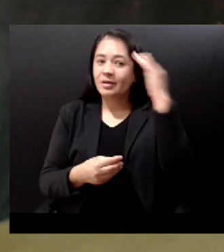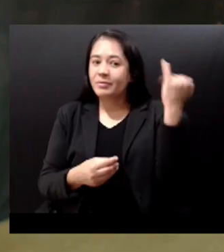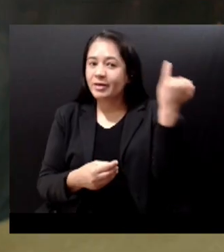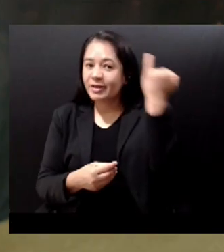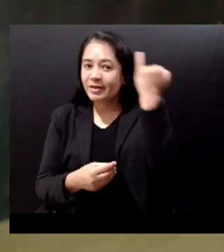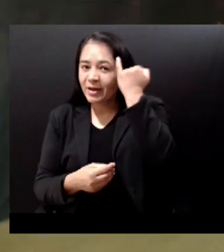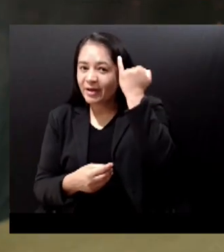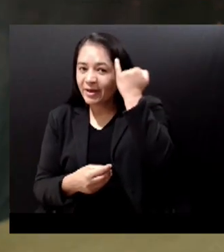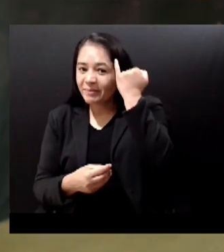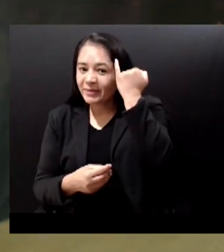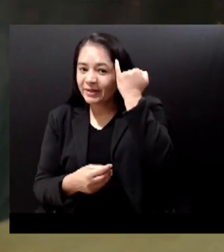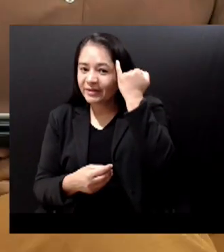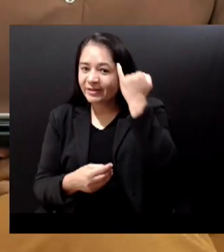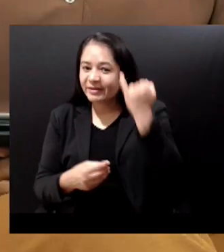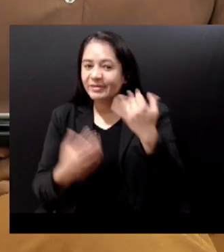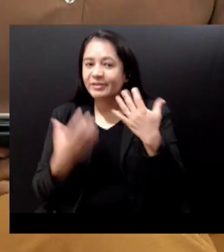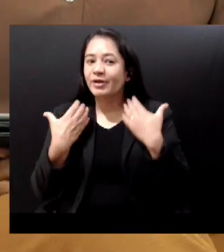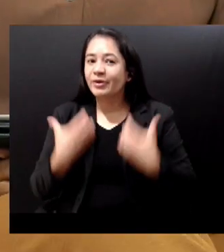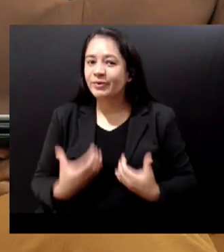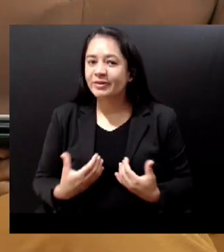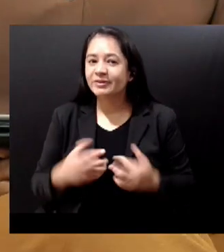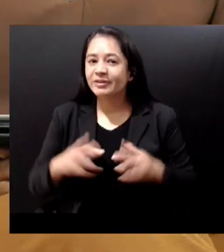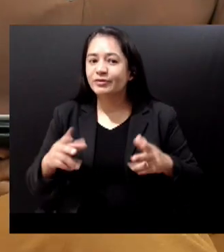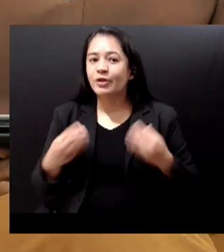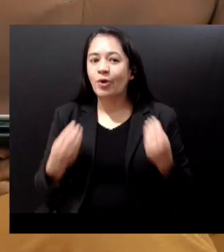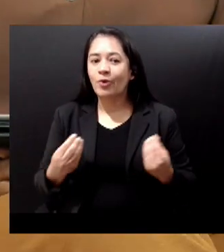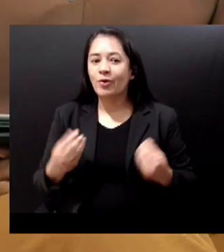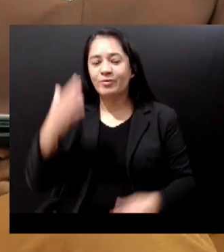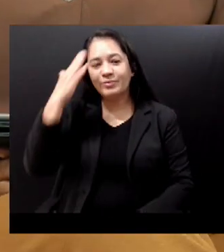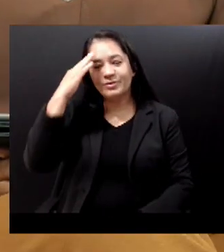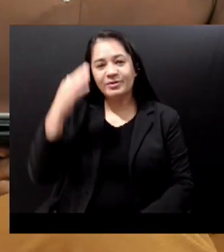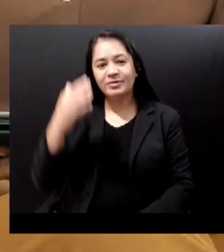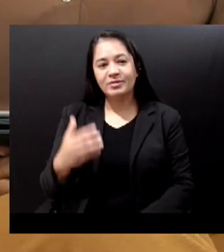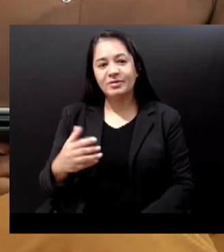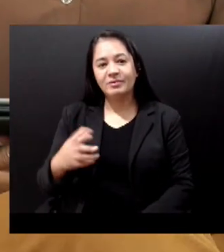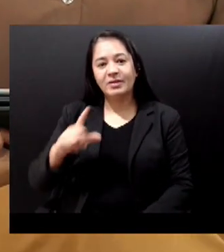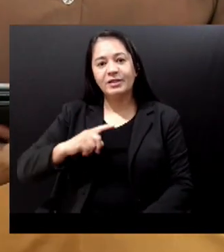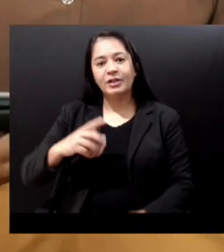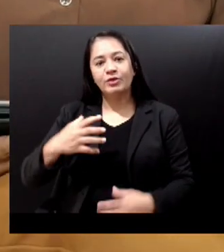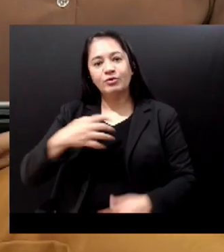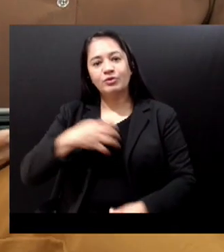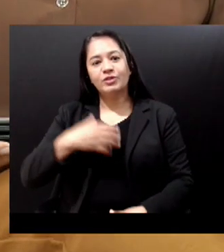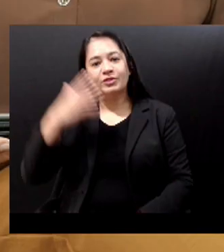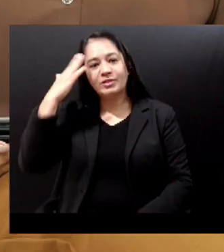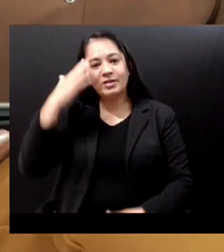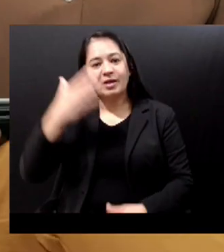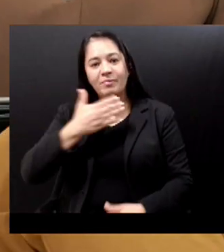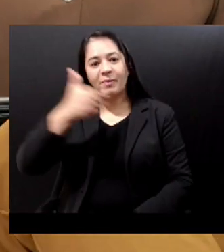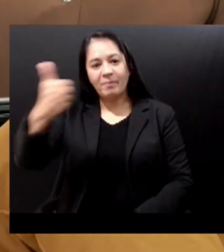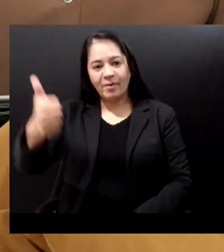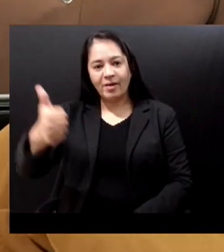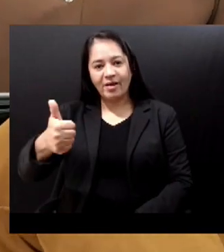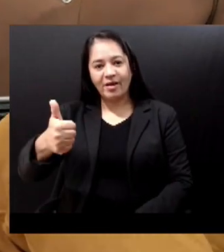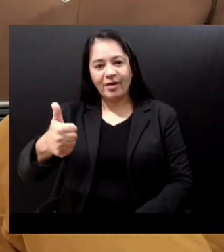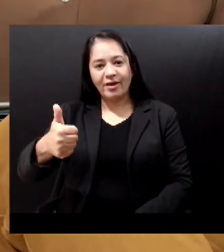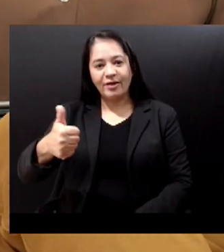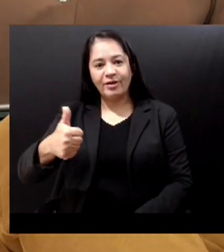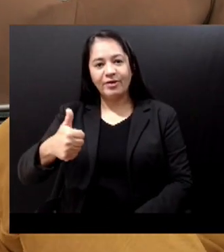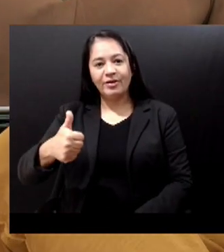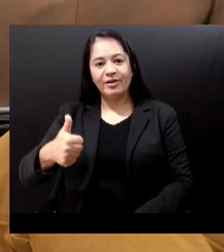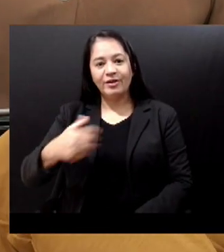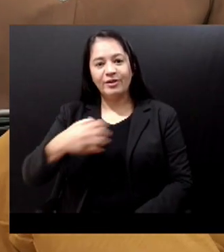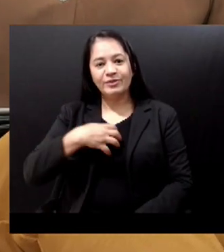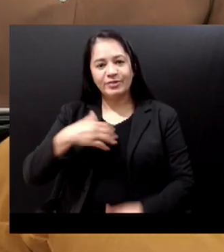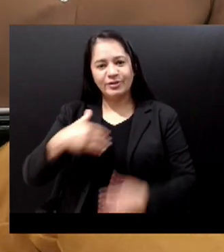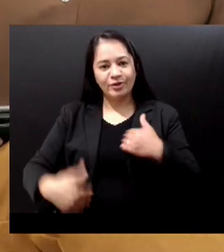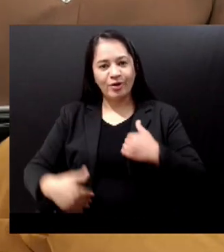ouvir melhor os sinais do corpo? Eita, vamos lá. Nossa, é pergunta difícil, né. Preguiça, né? Como é